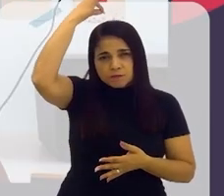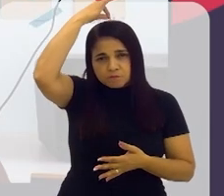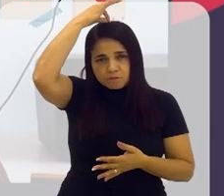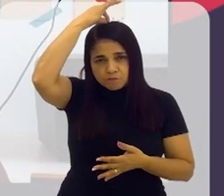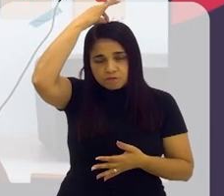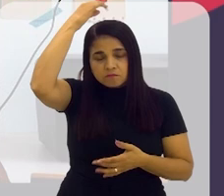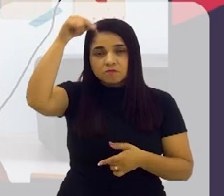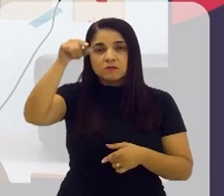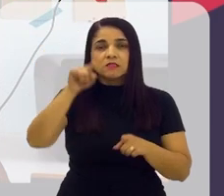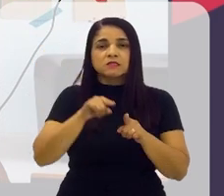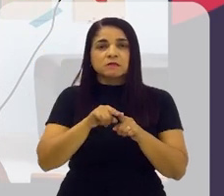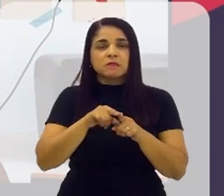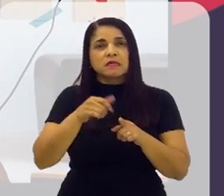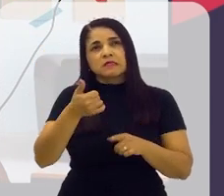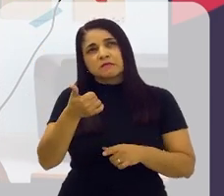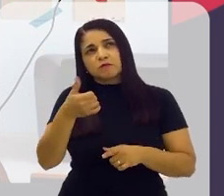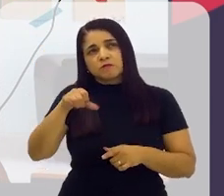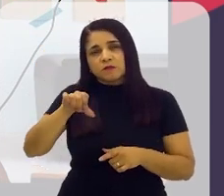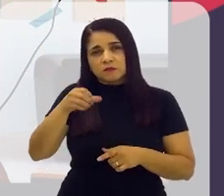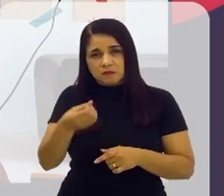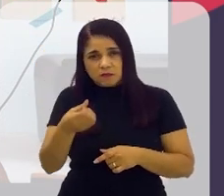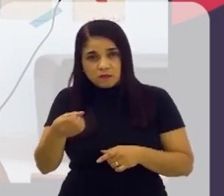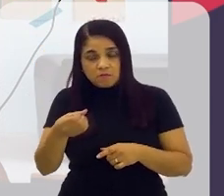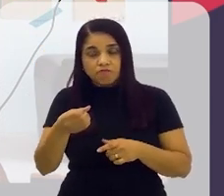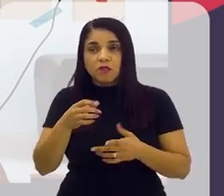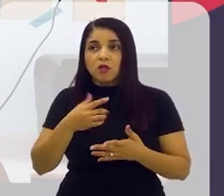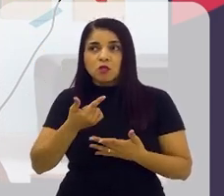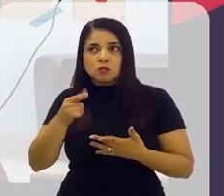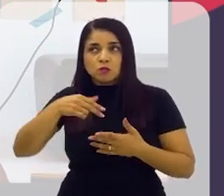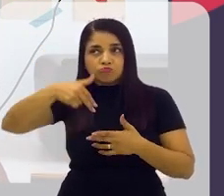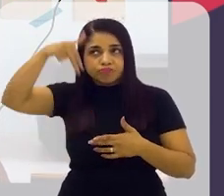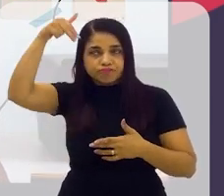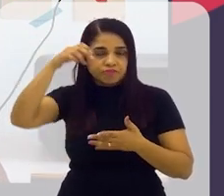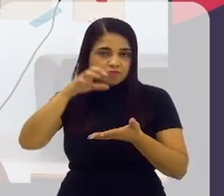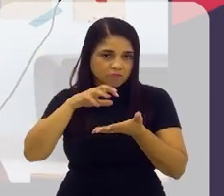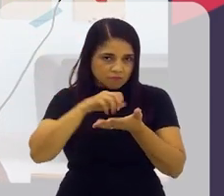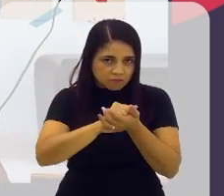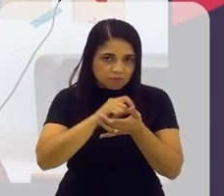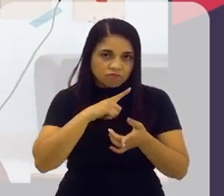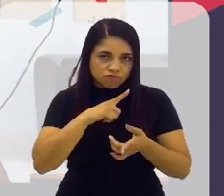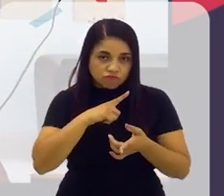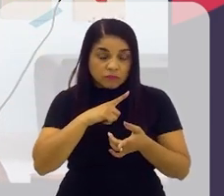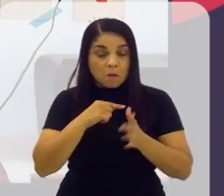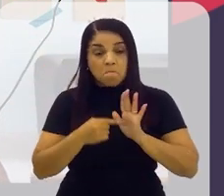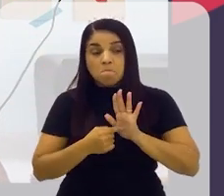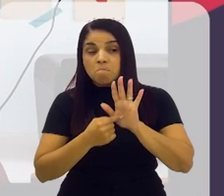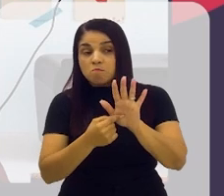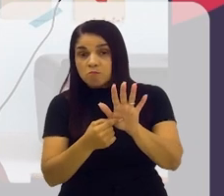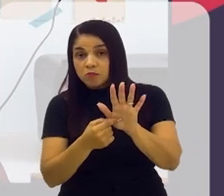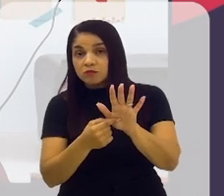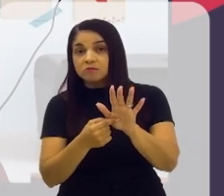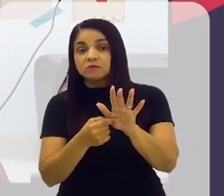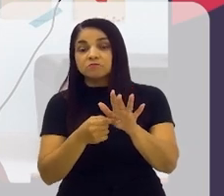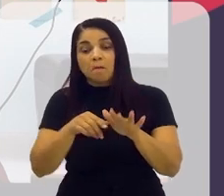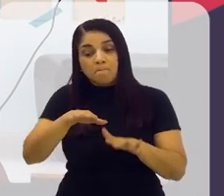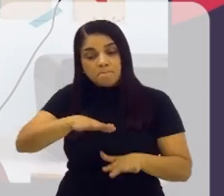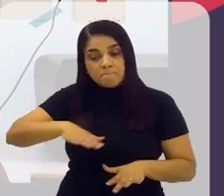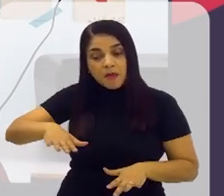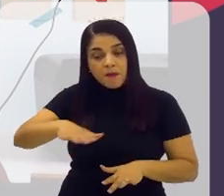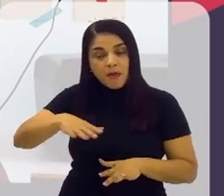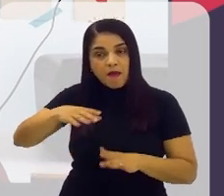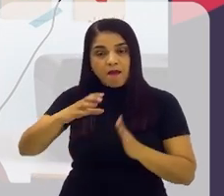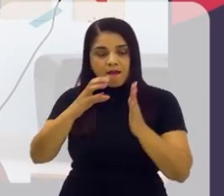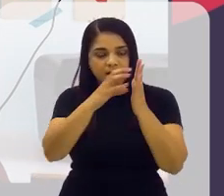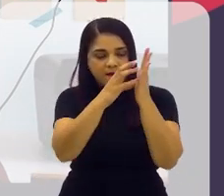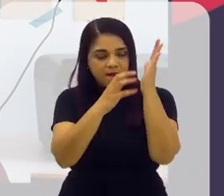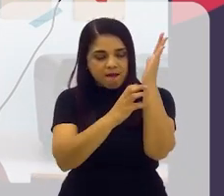década de 60 e o restante vinha tudo para registro para a região nordeste do país. Então a gente estava mostrando, demonstrando que realmente ela é